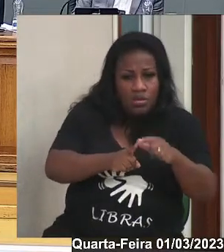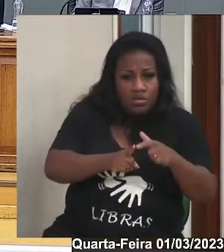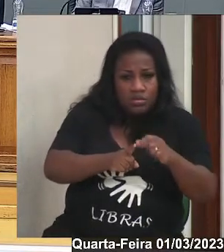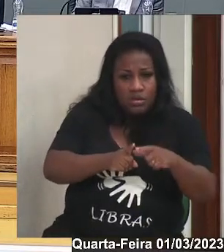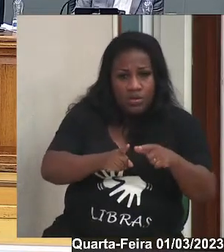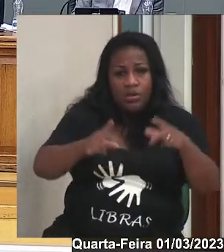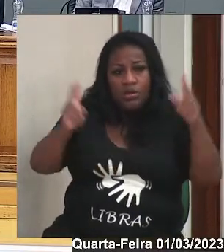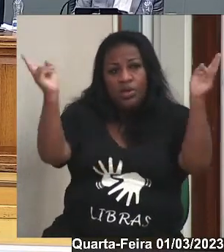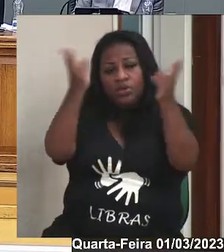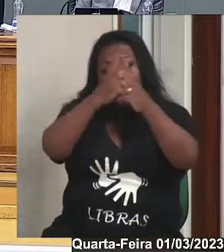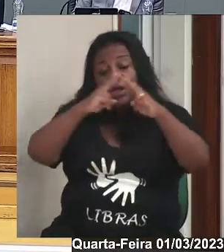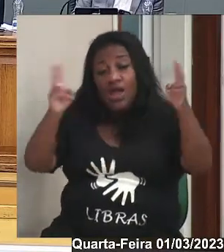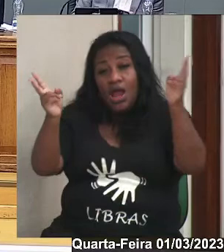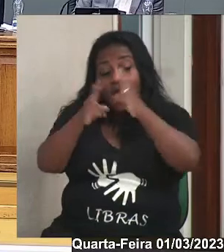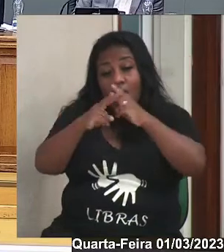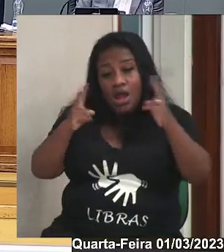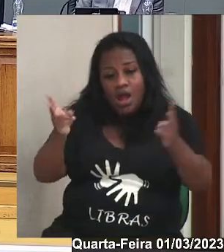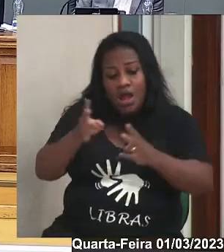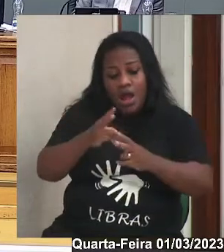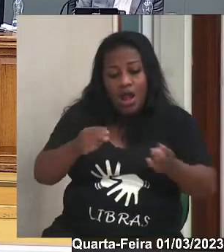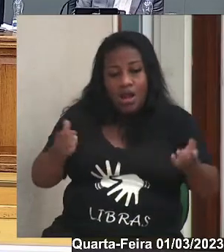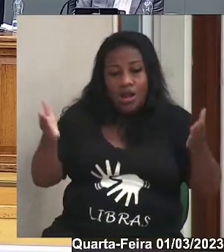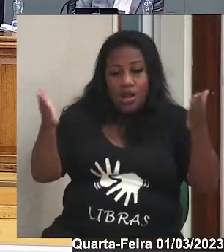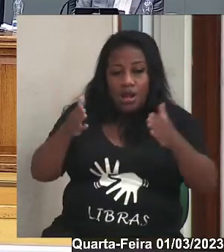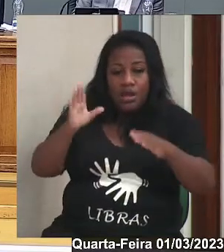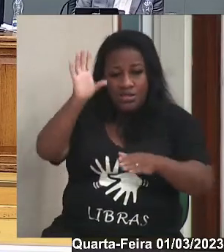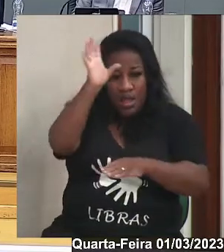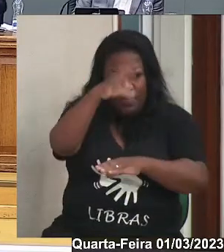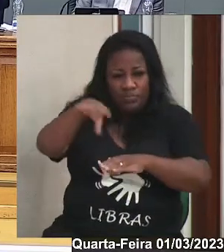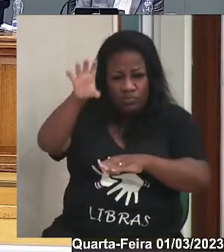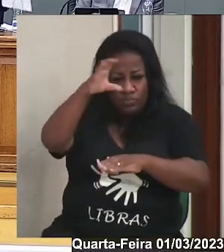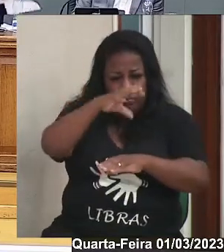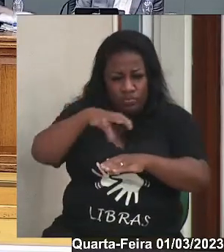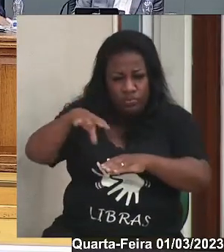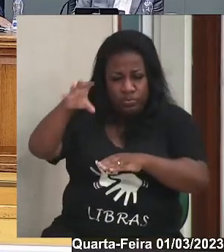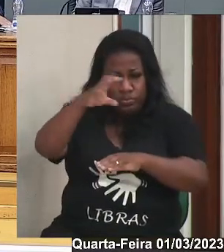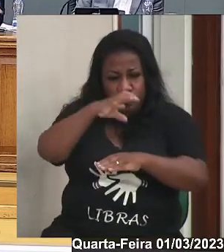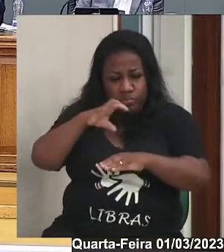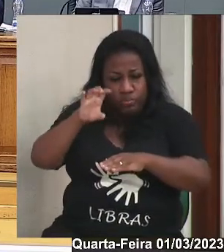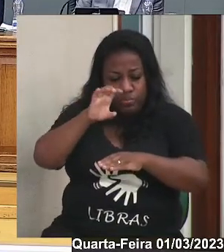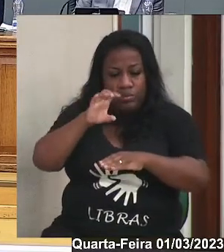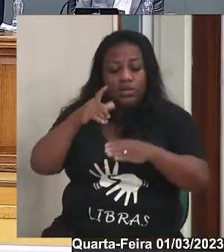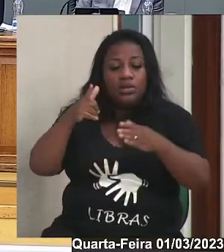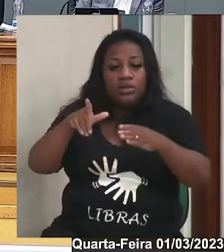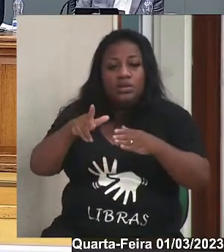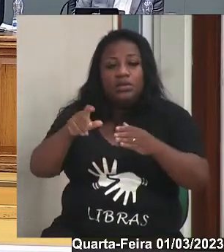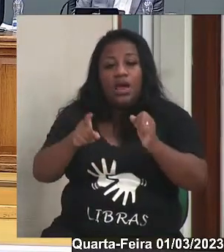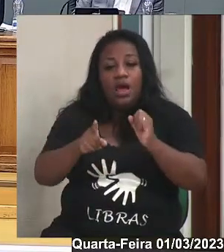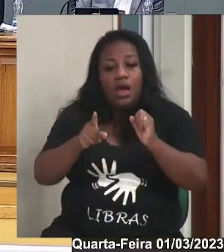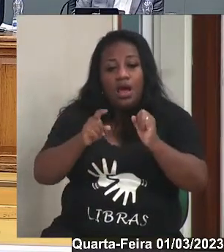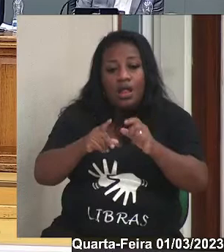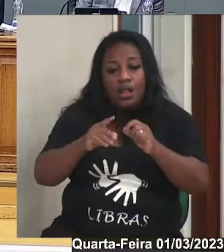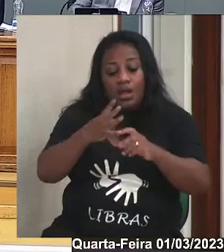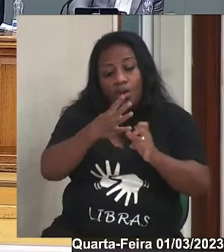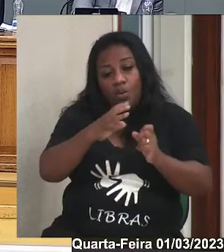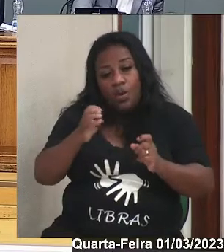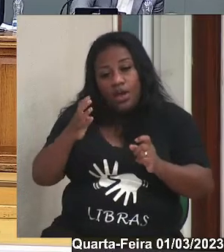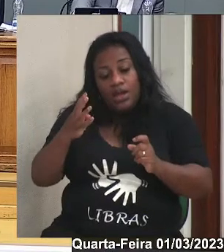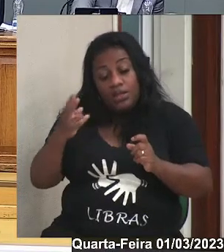Centro de Especialidade em Reabilitação SER de Embu das Artes. A indicação número